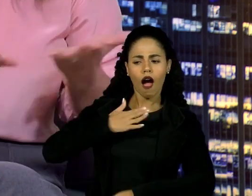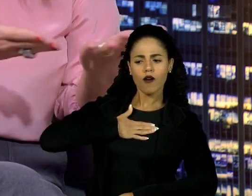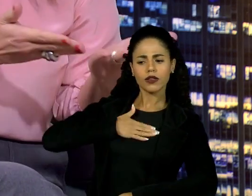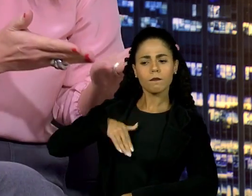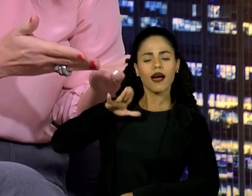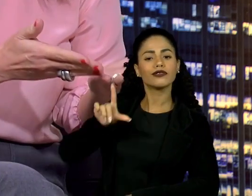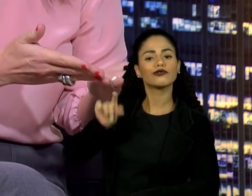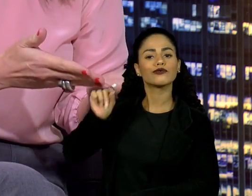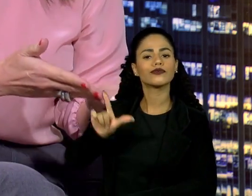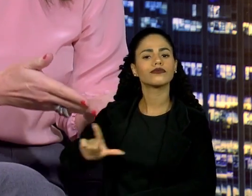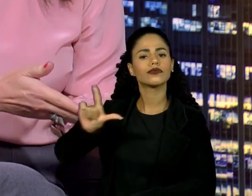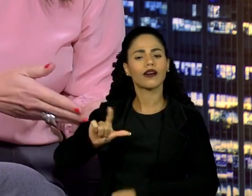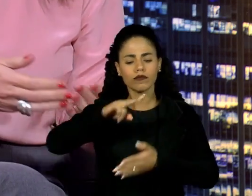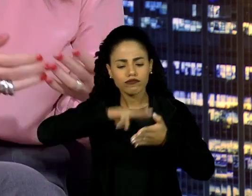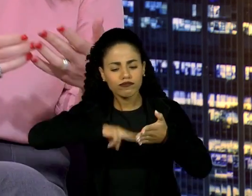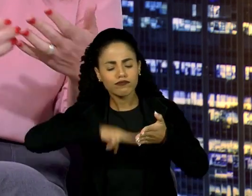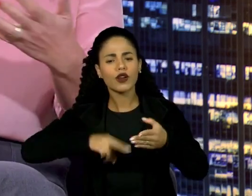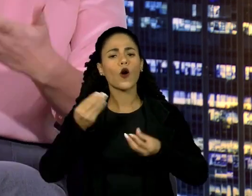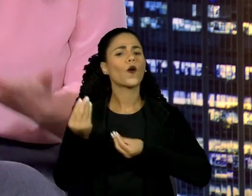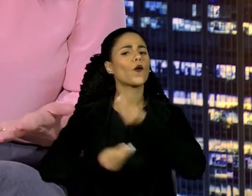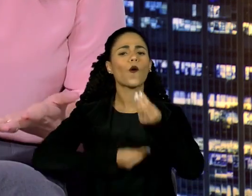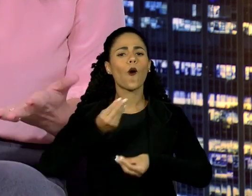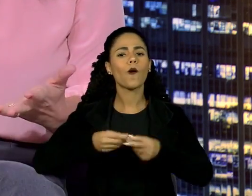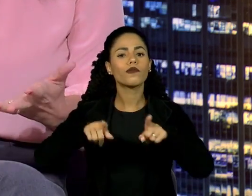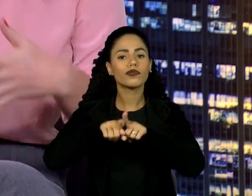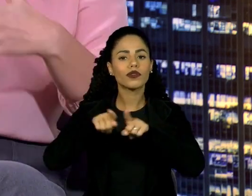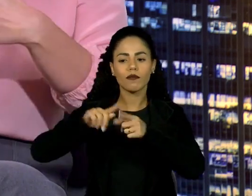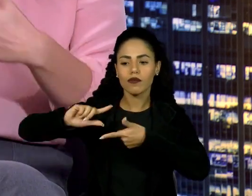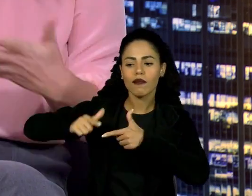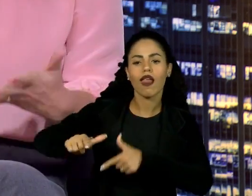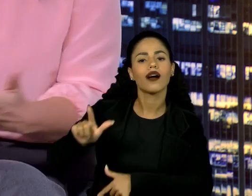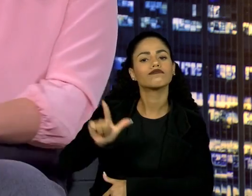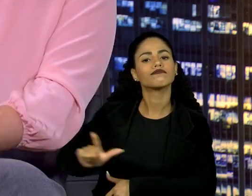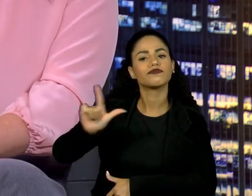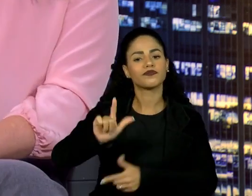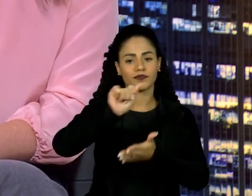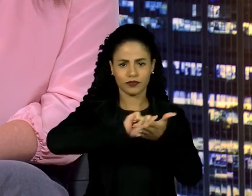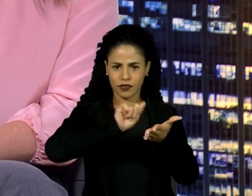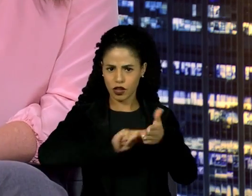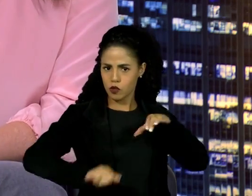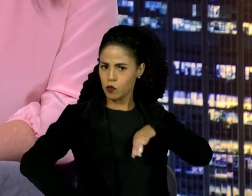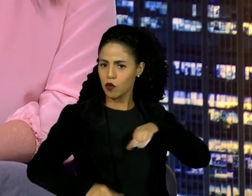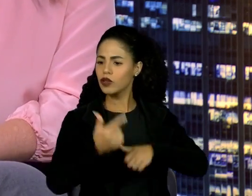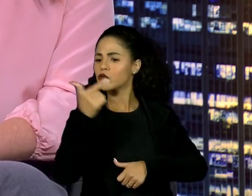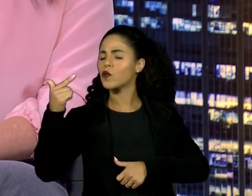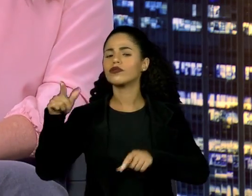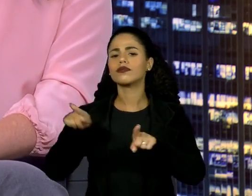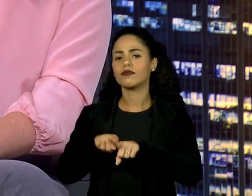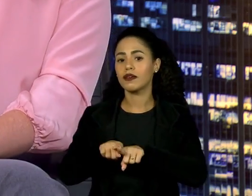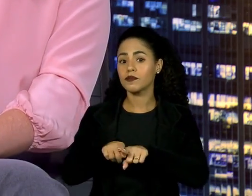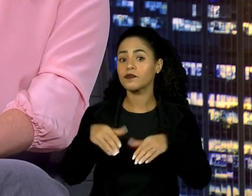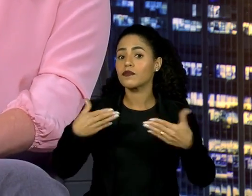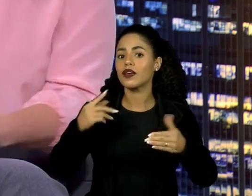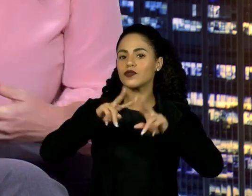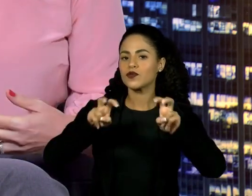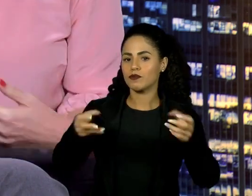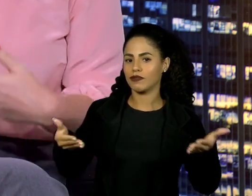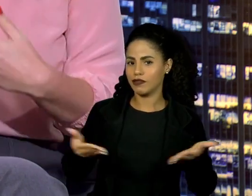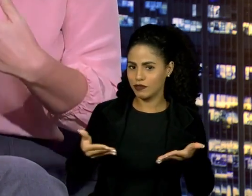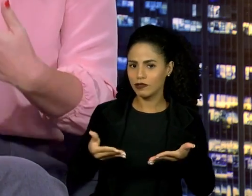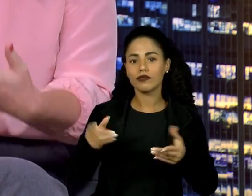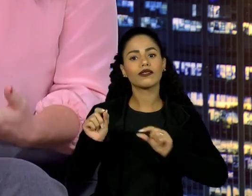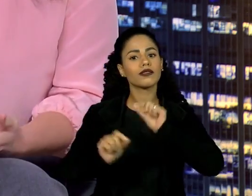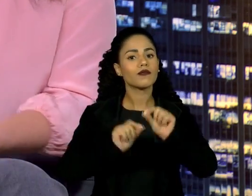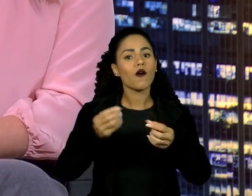à paixão pela leitura e pelas obras clássicas, né? E não só as da língua portuguesa? Bom, para a gente falar sobre esse assunto e também sobre